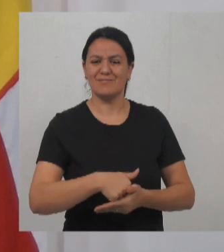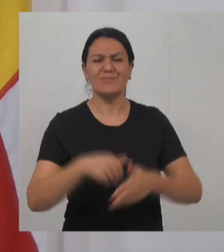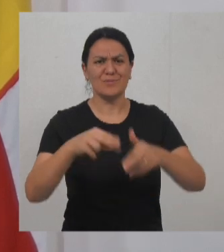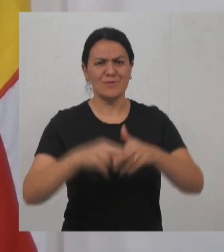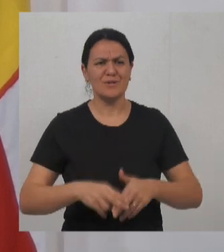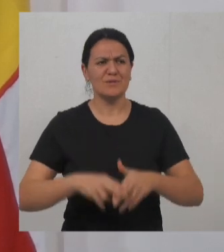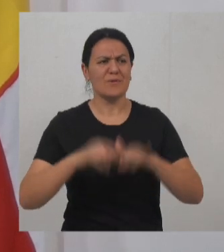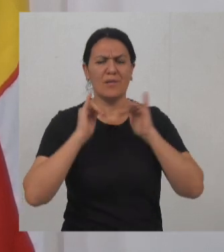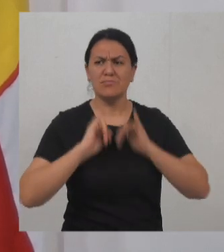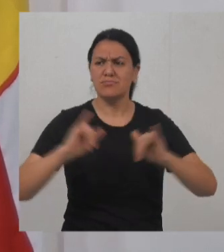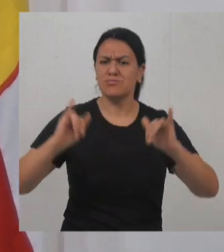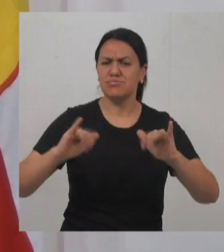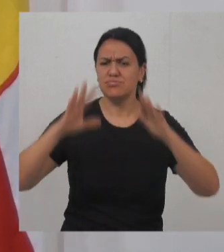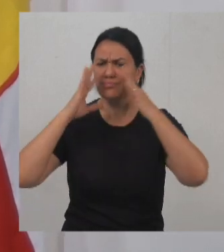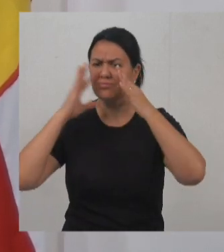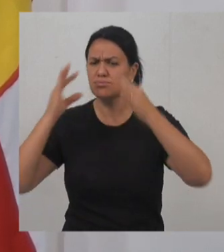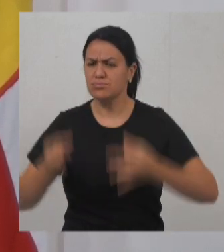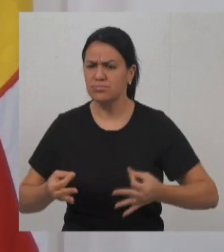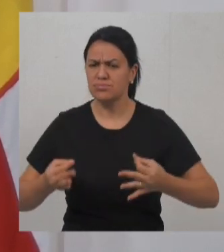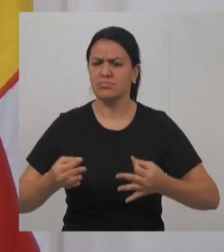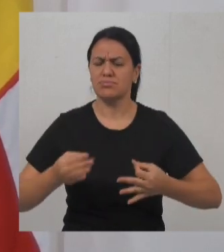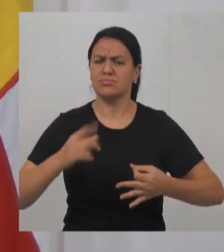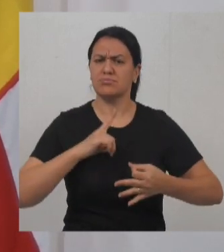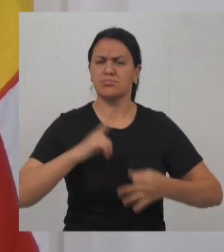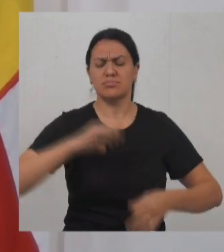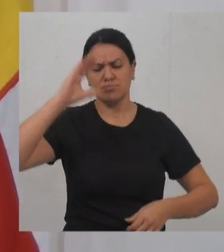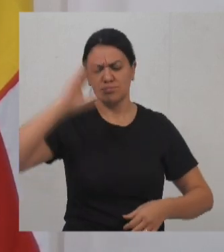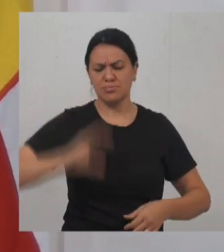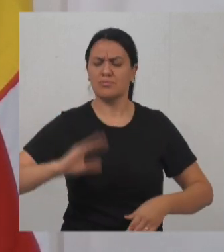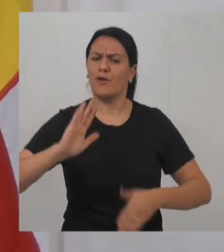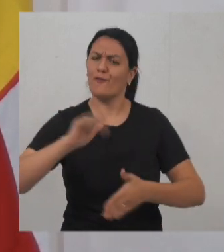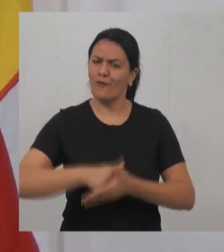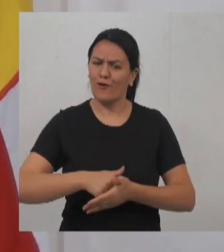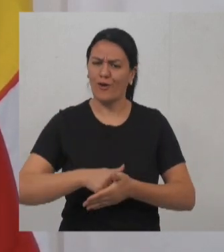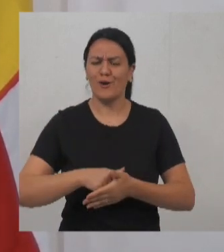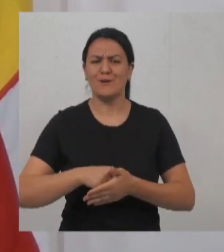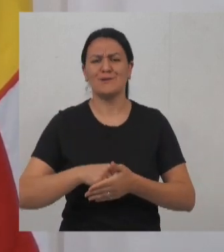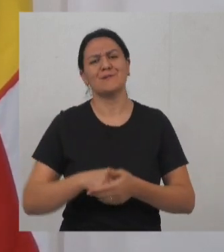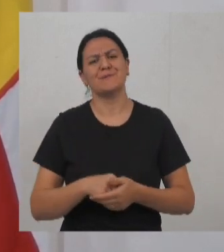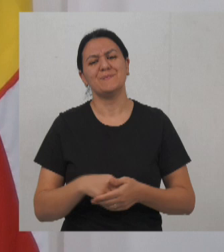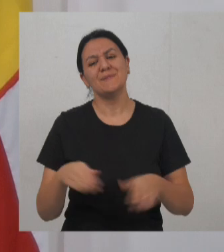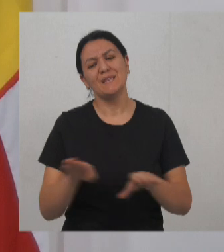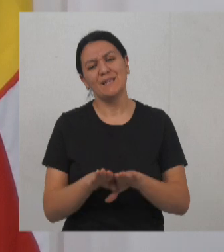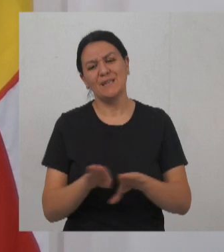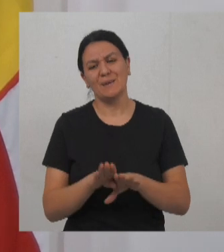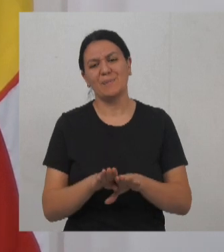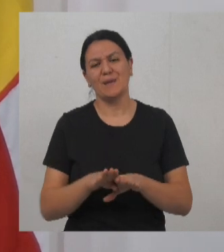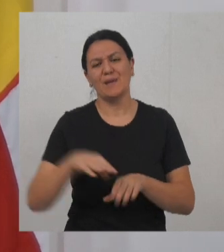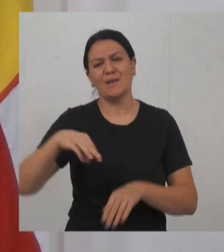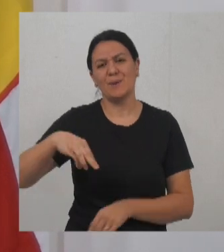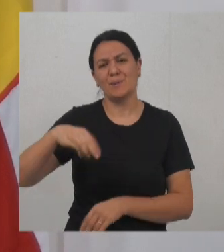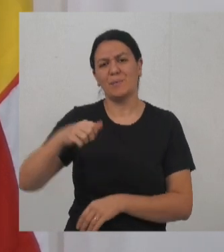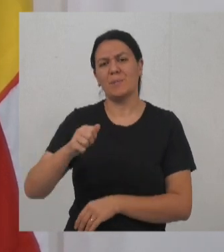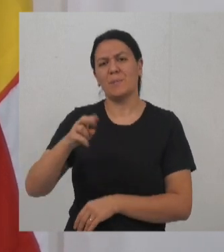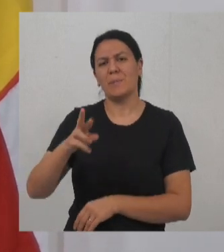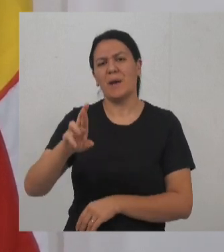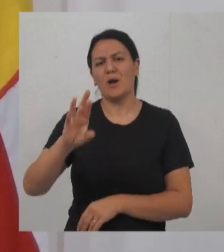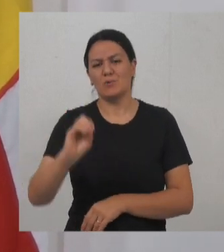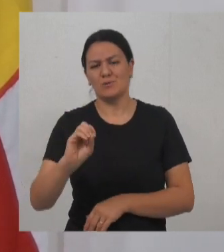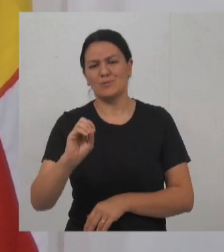atenção exatamente para o civismo, e o senhor Mauro também, da mesma forma. Então, eu